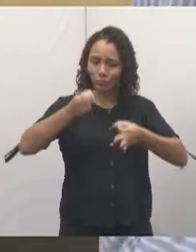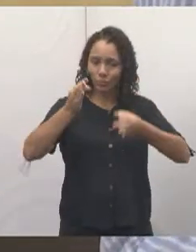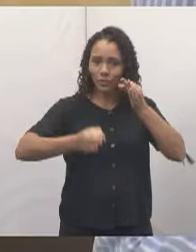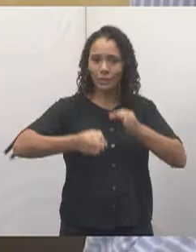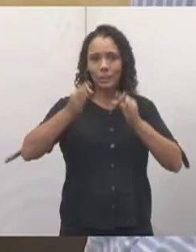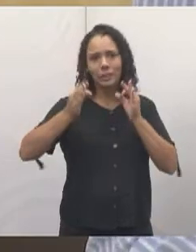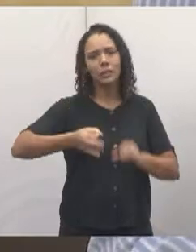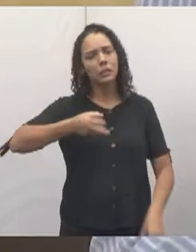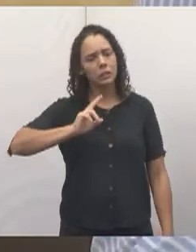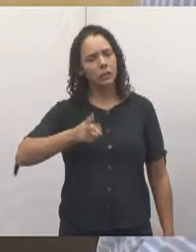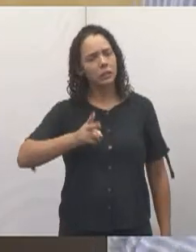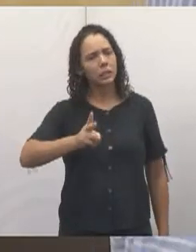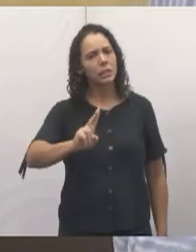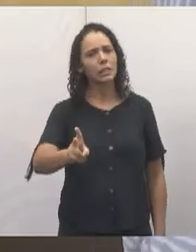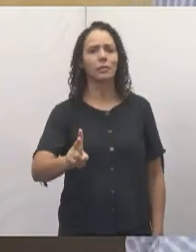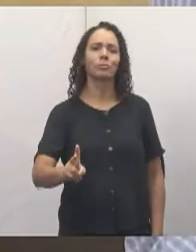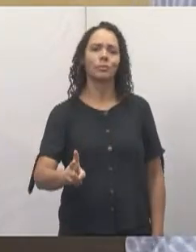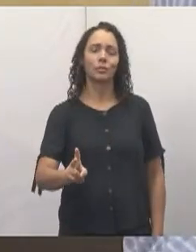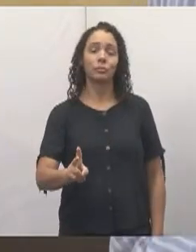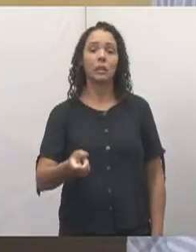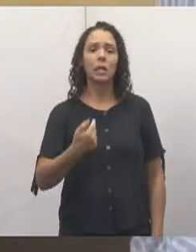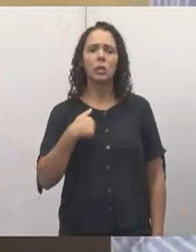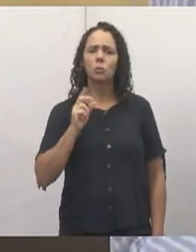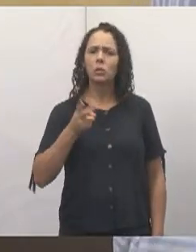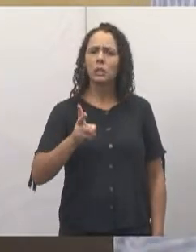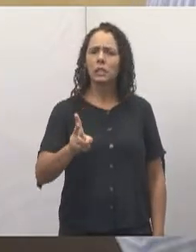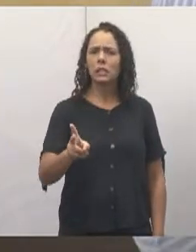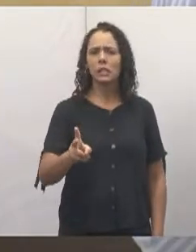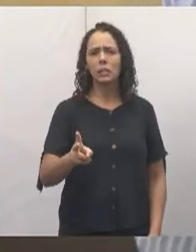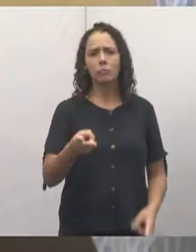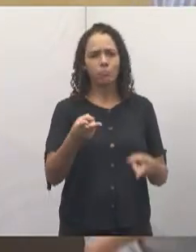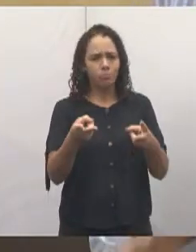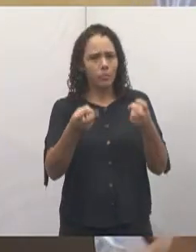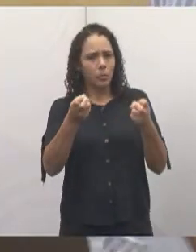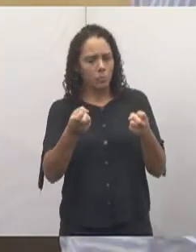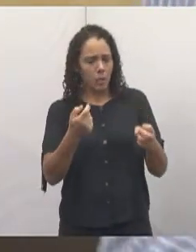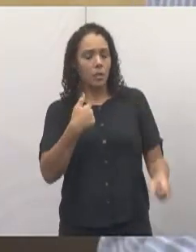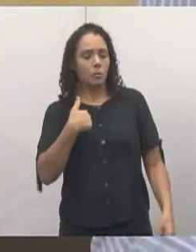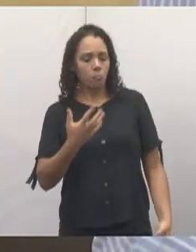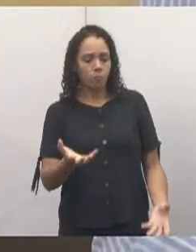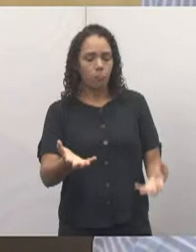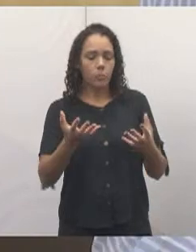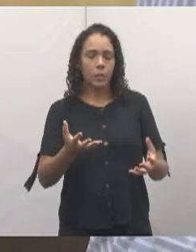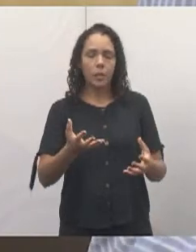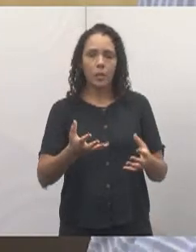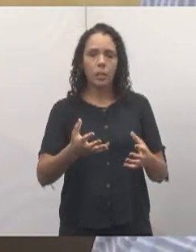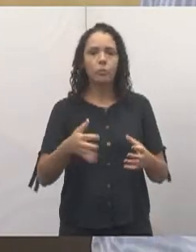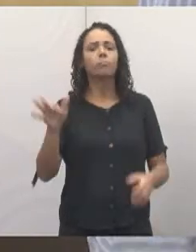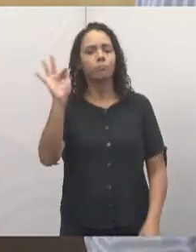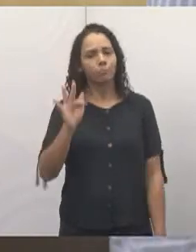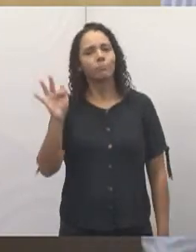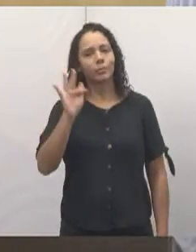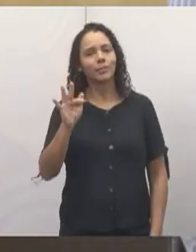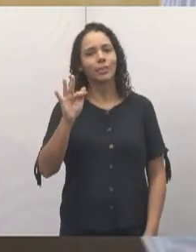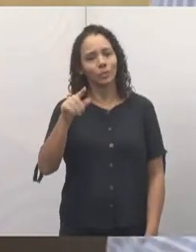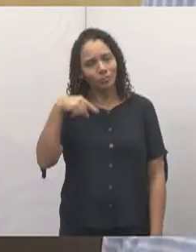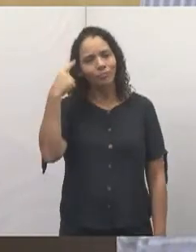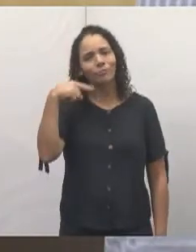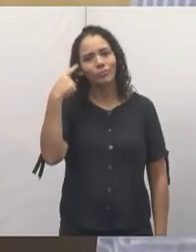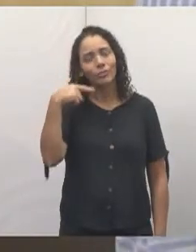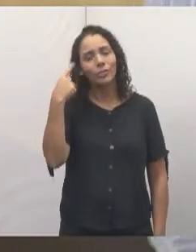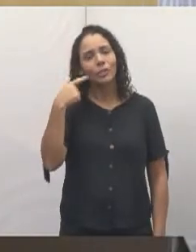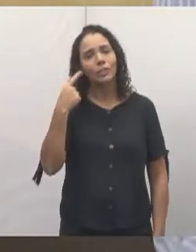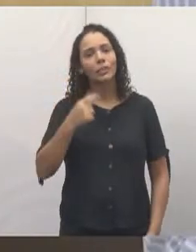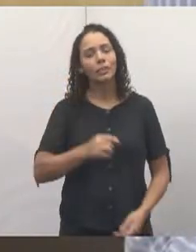tive desde a infância. Então, eu sempre me enxerguei que eu queria fazer a faculdade de Direito e aí a